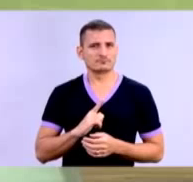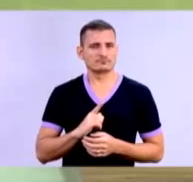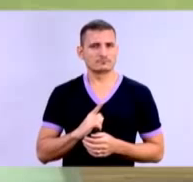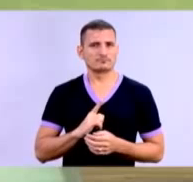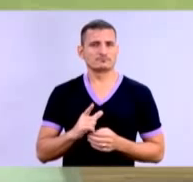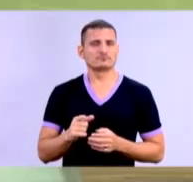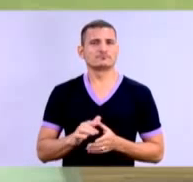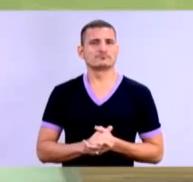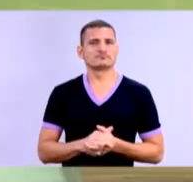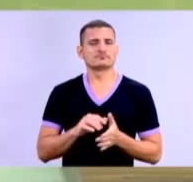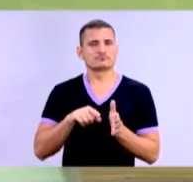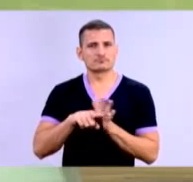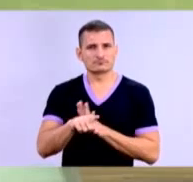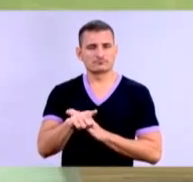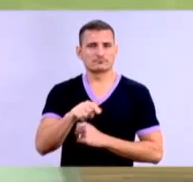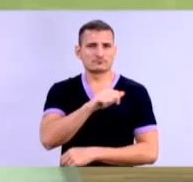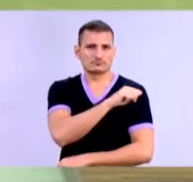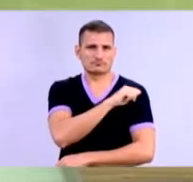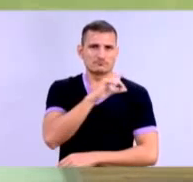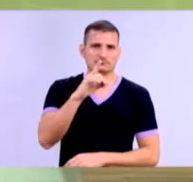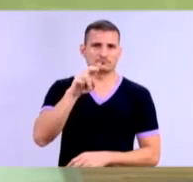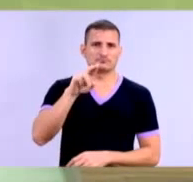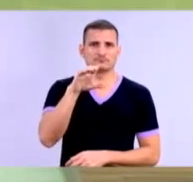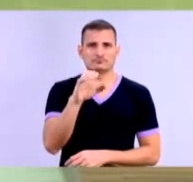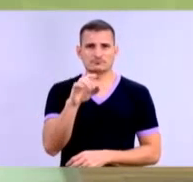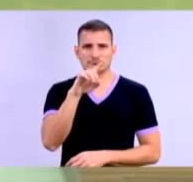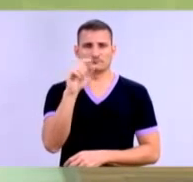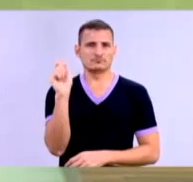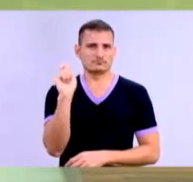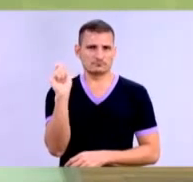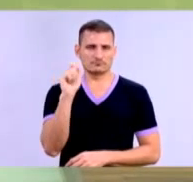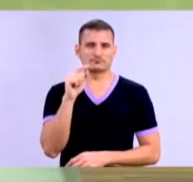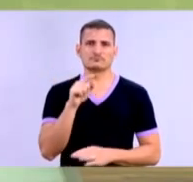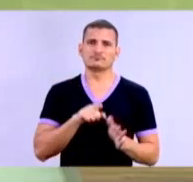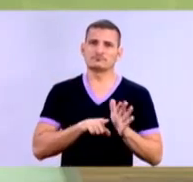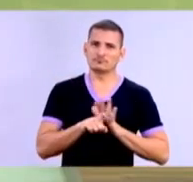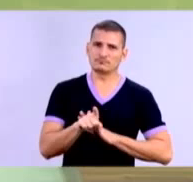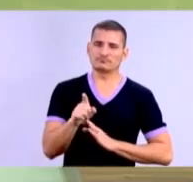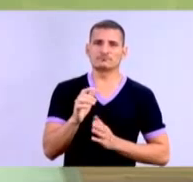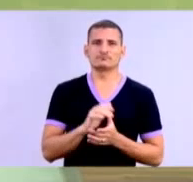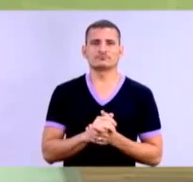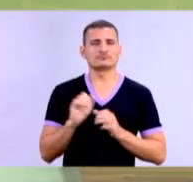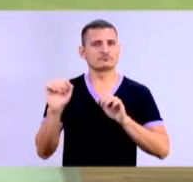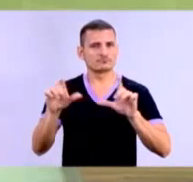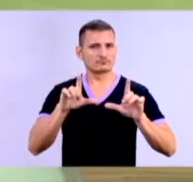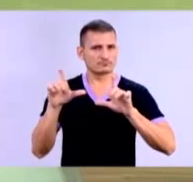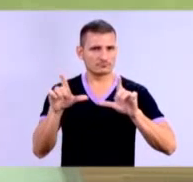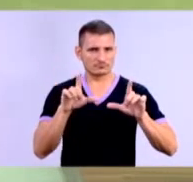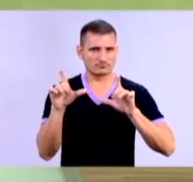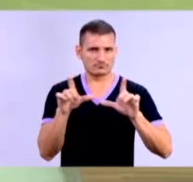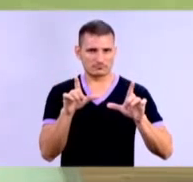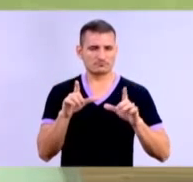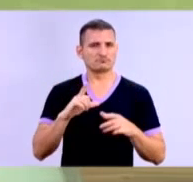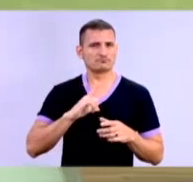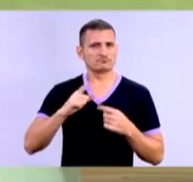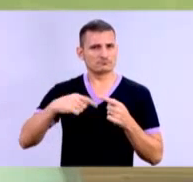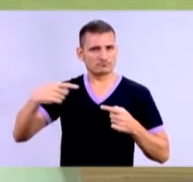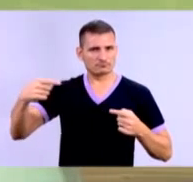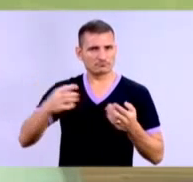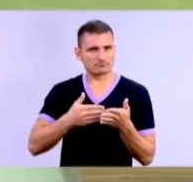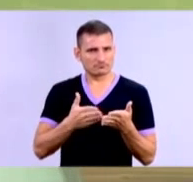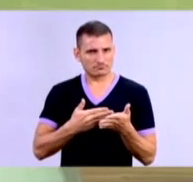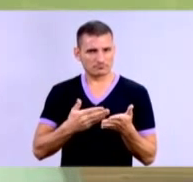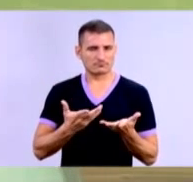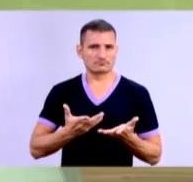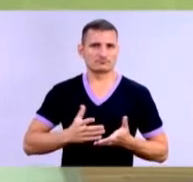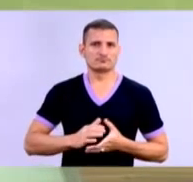lá de Ariquemes, ela perguntou se todo esse material que foi apresentado na aula de hoje, ela está disponível na apostila. Certo,